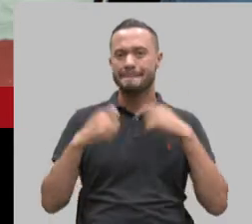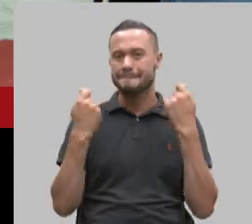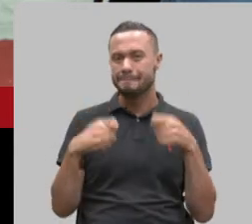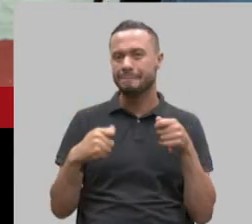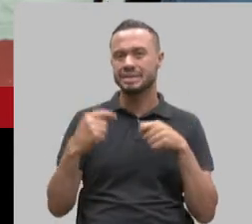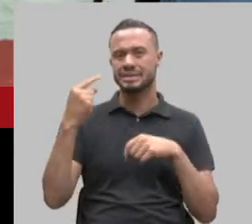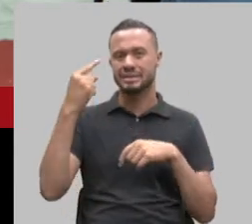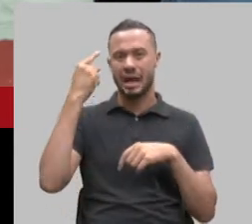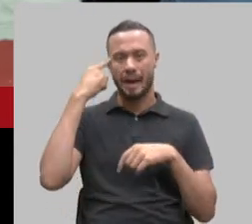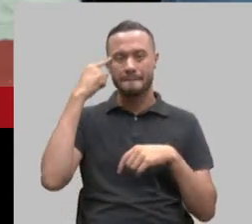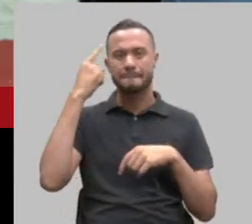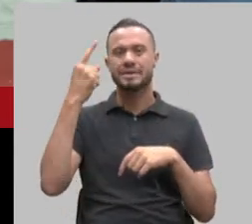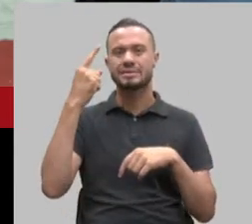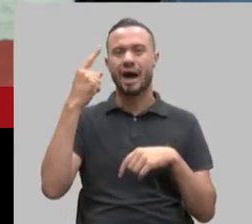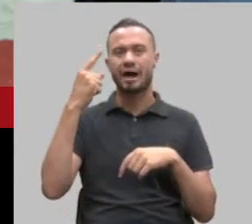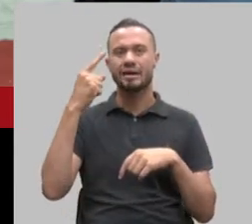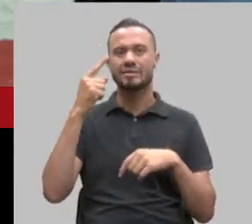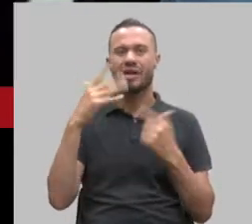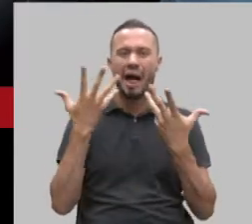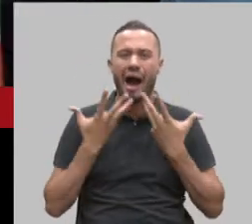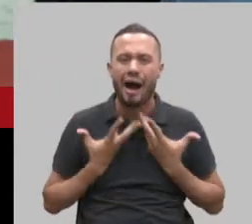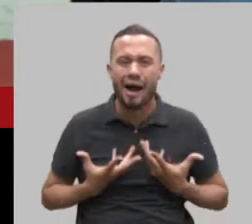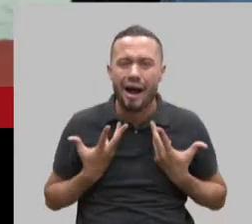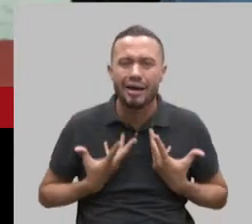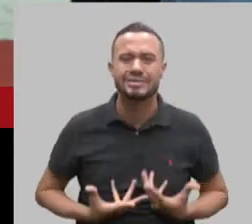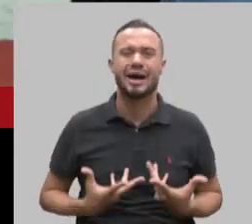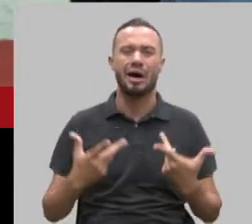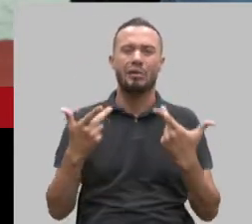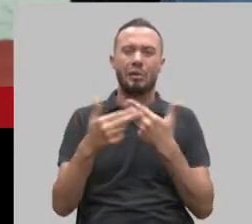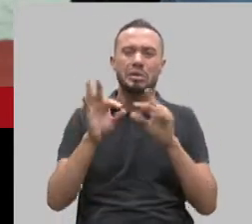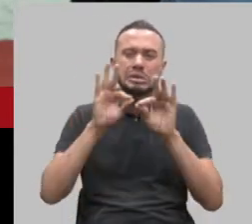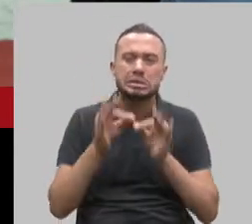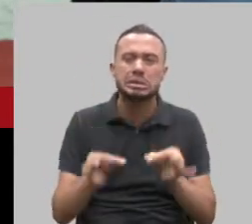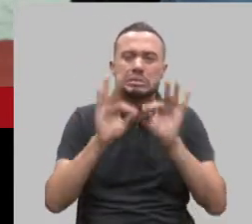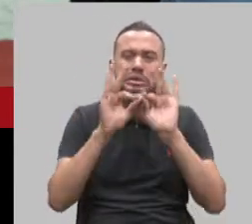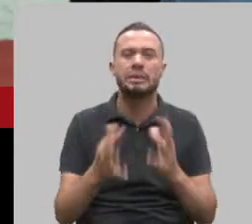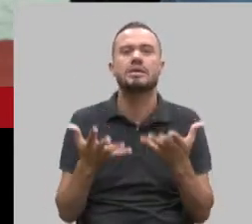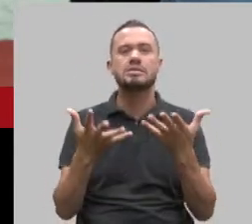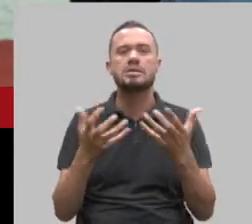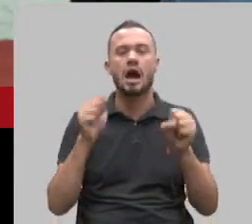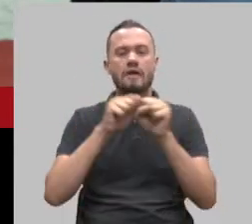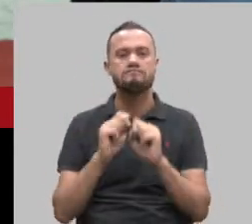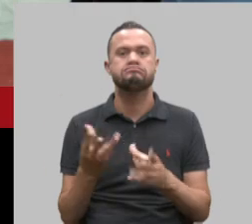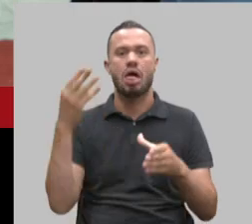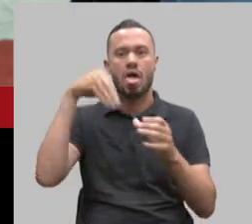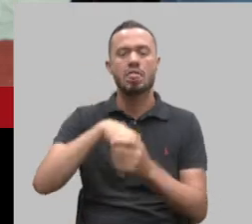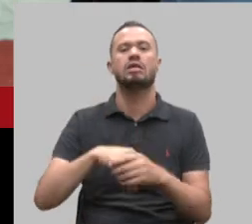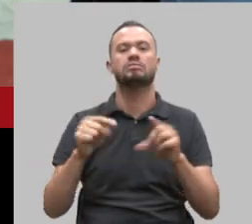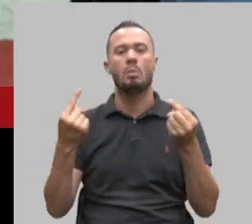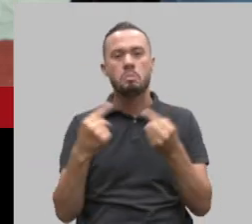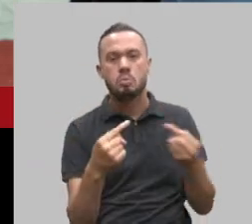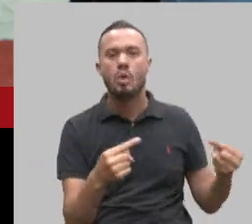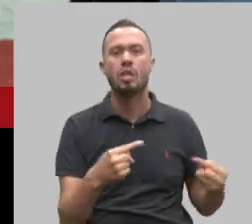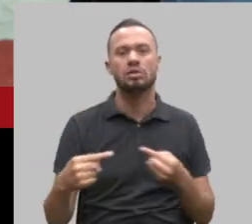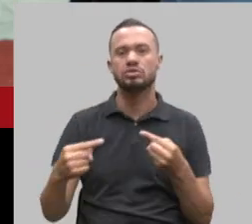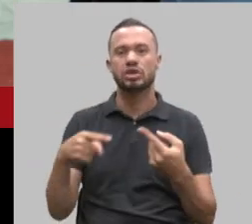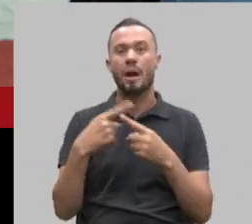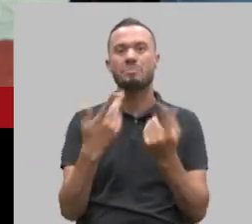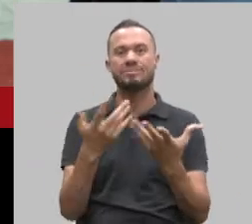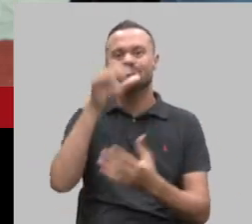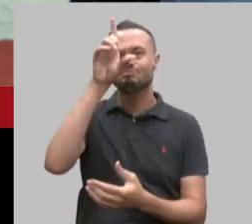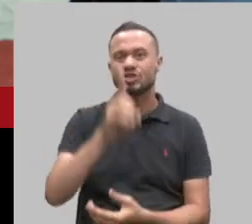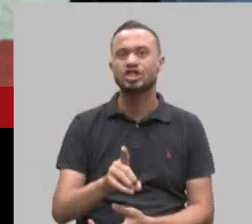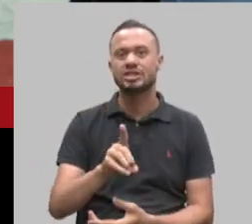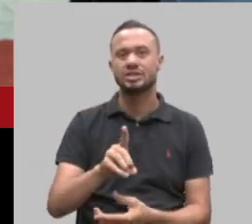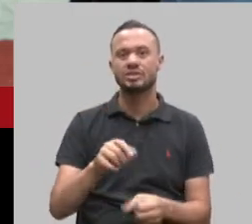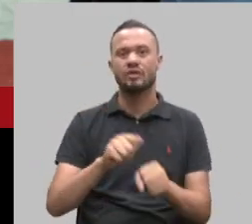flutuando e a gente tá cansado do Raso a gente quer a fundade de cabeça inteiro na política pra gente ver que a gente realmente tem direito daquilo que é